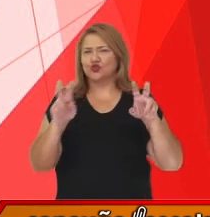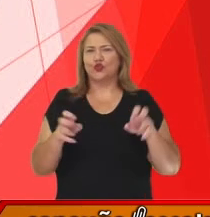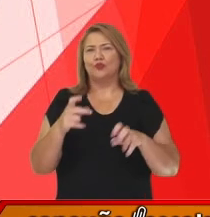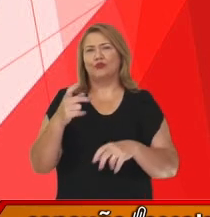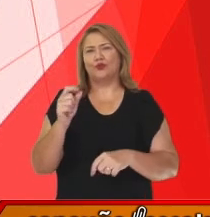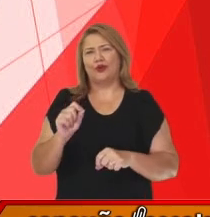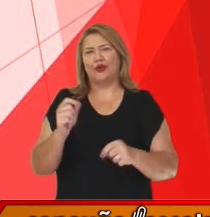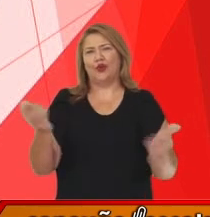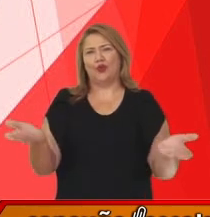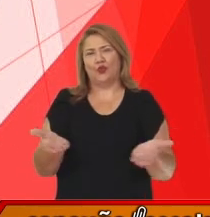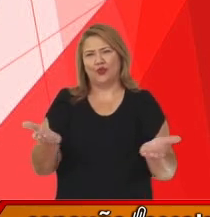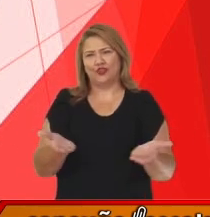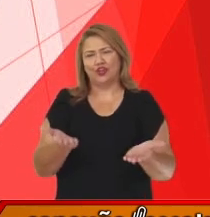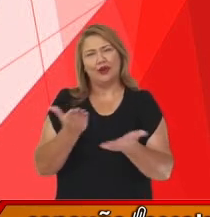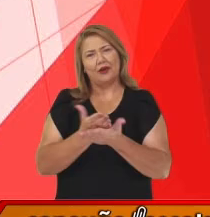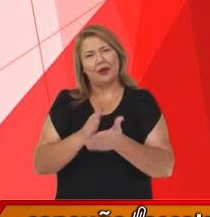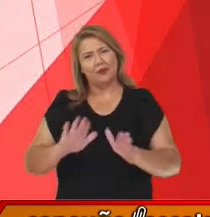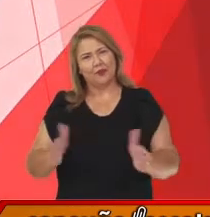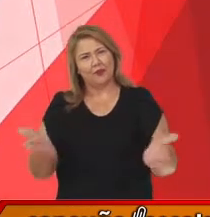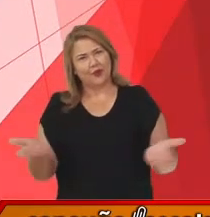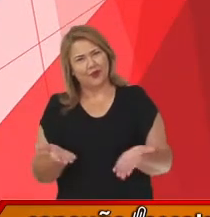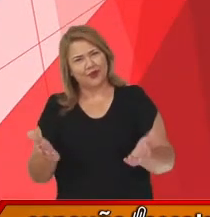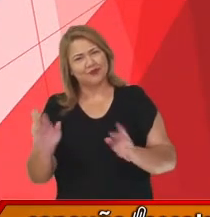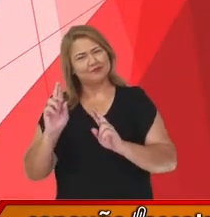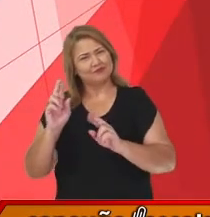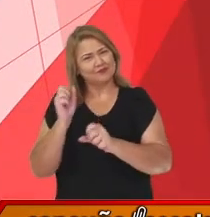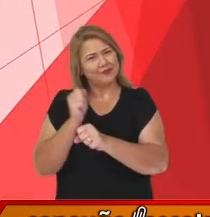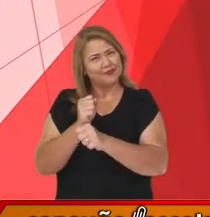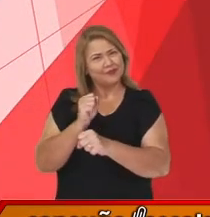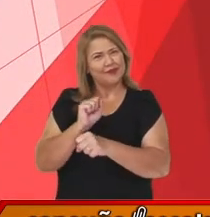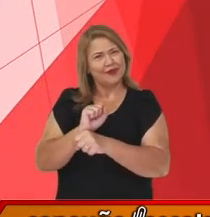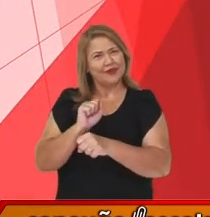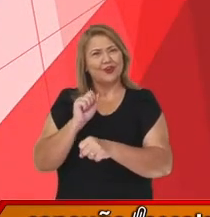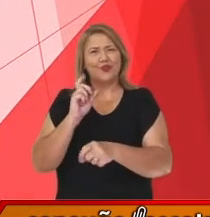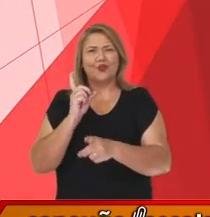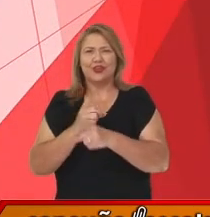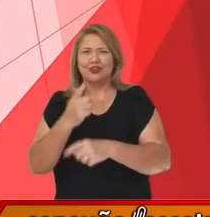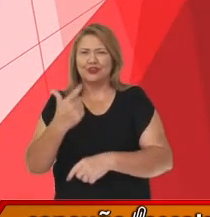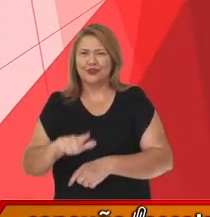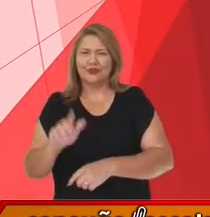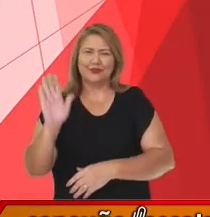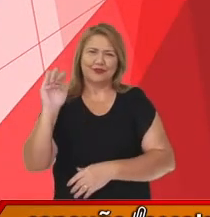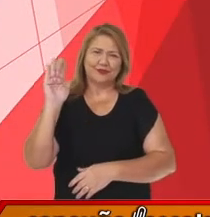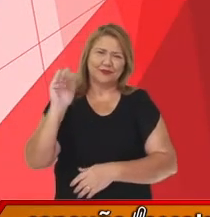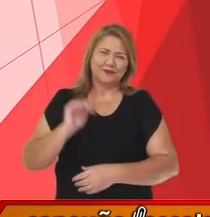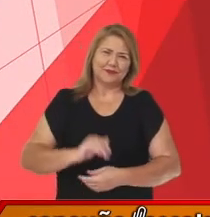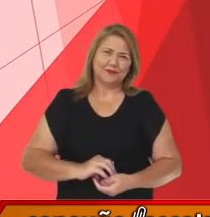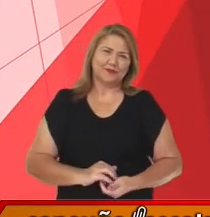estudamos. Nós encerramos por aqui, aguardamos vocês para a próxima aula. Até lá!